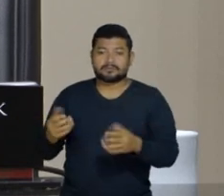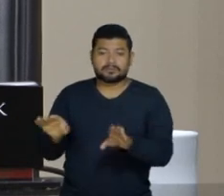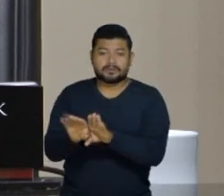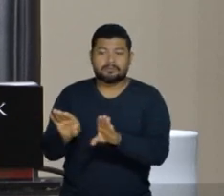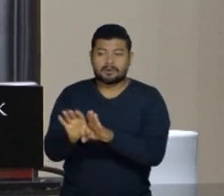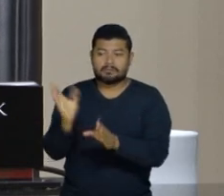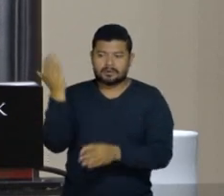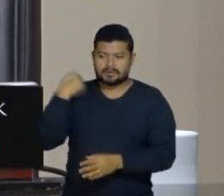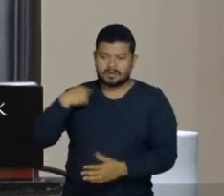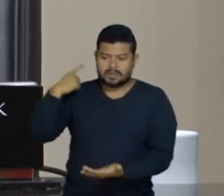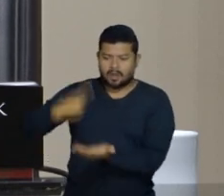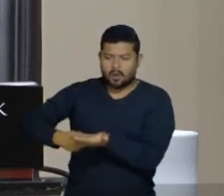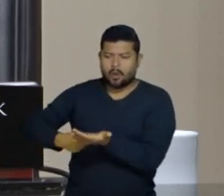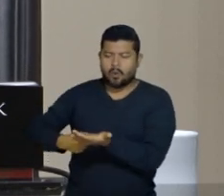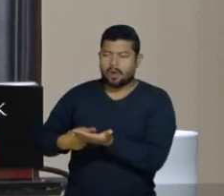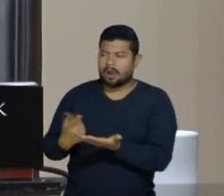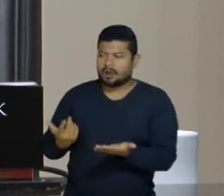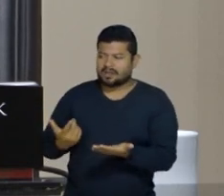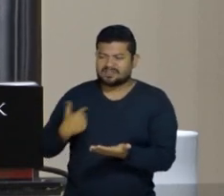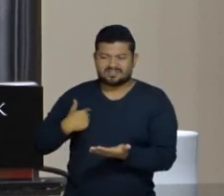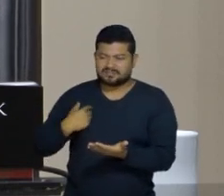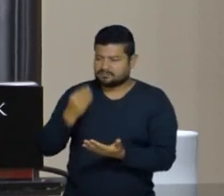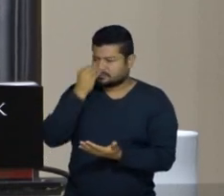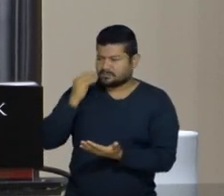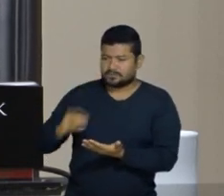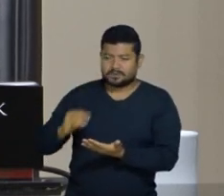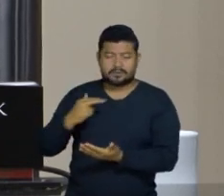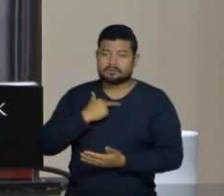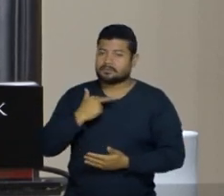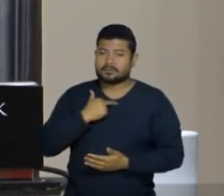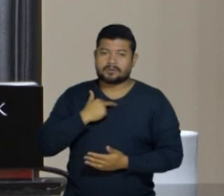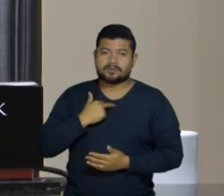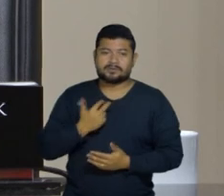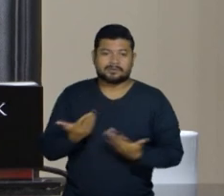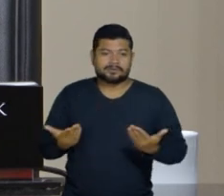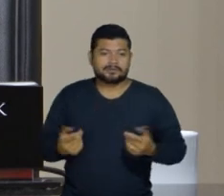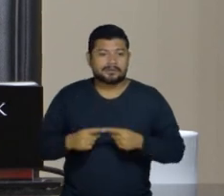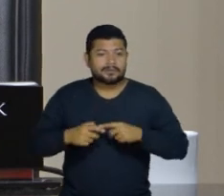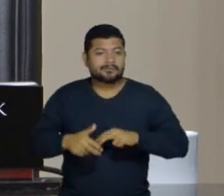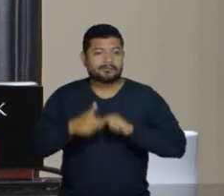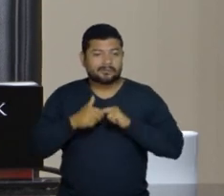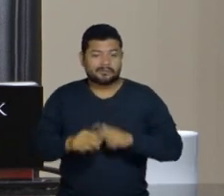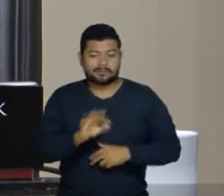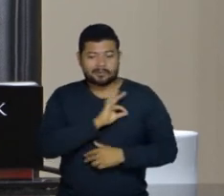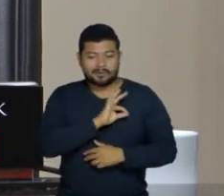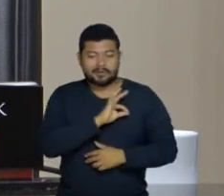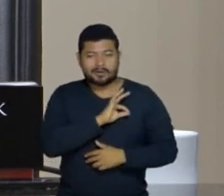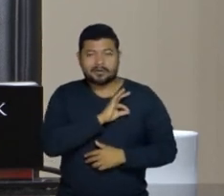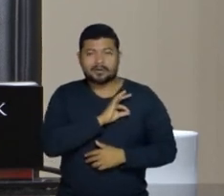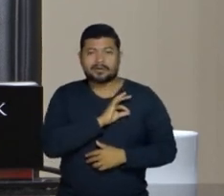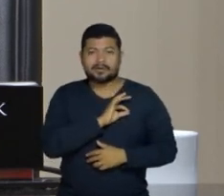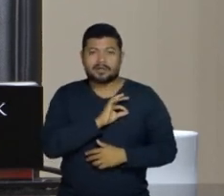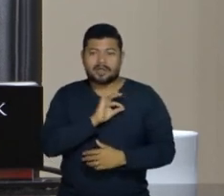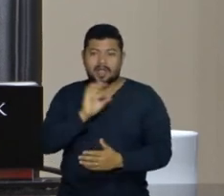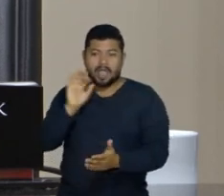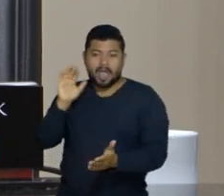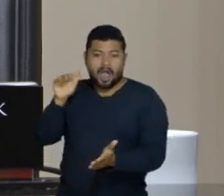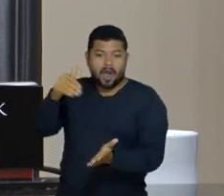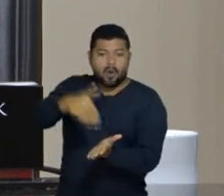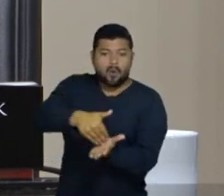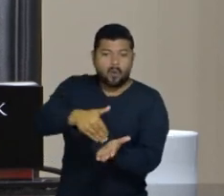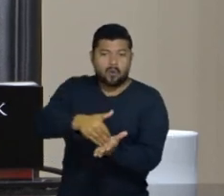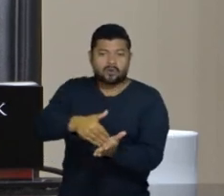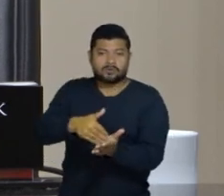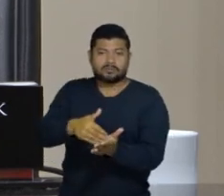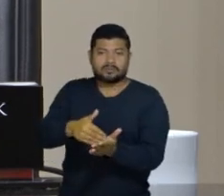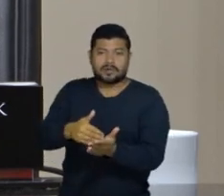continua essa luta. Eu digo, a polícia é a última barreira